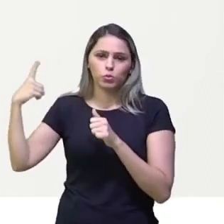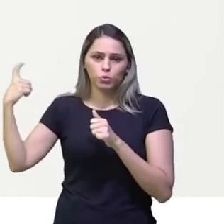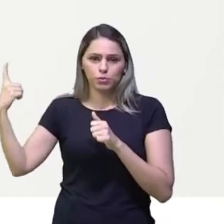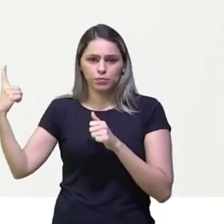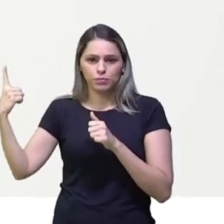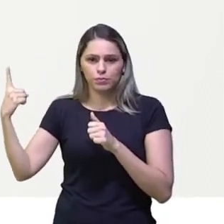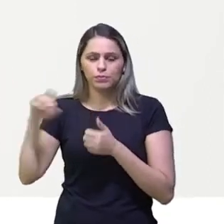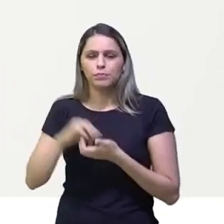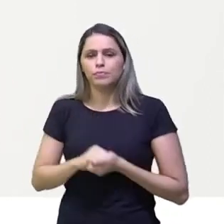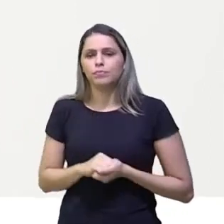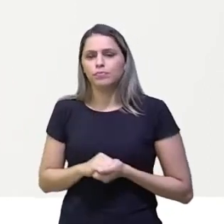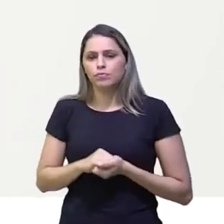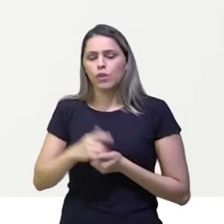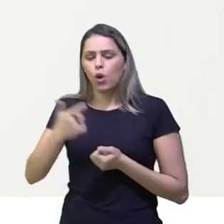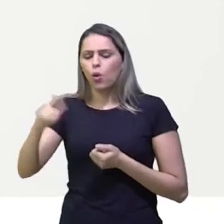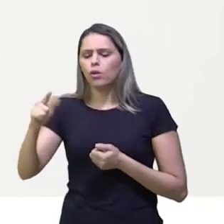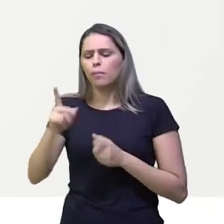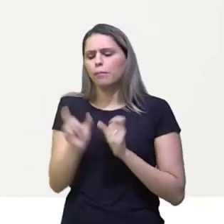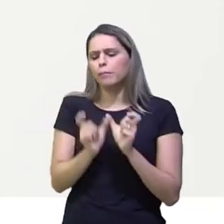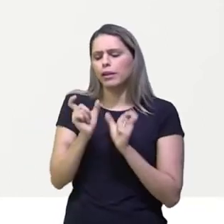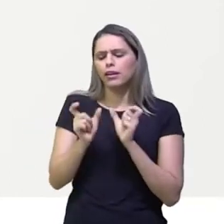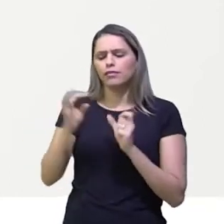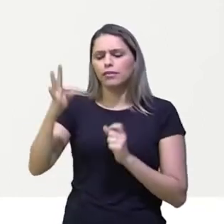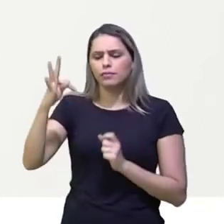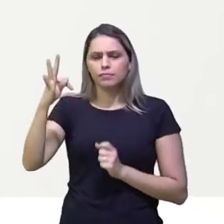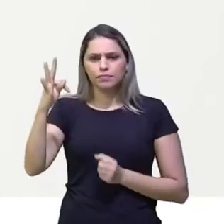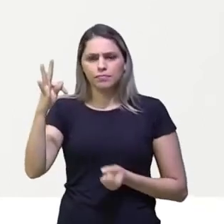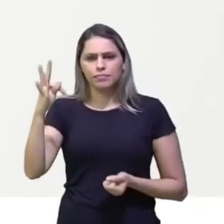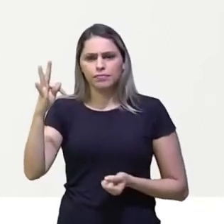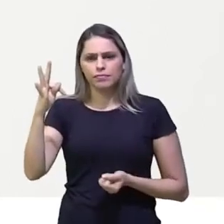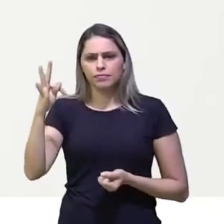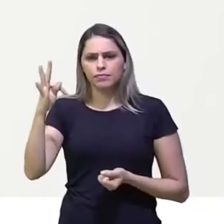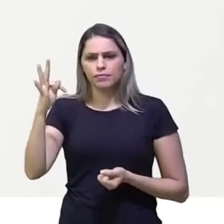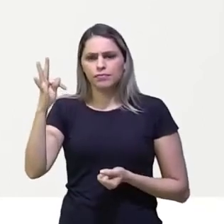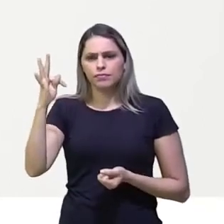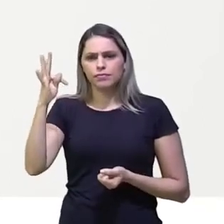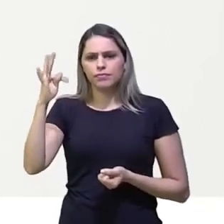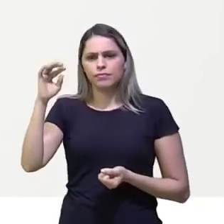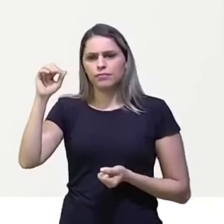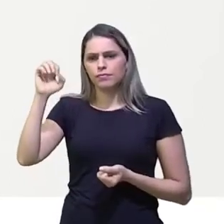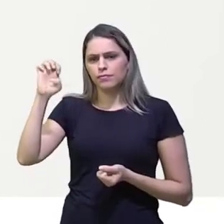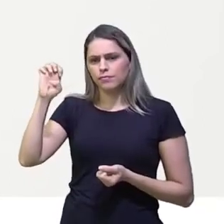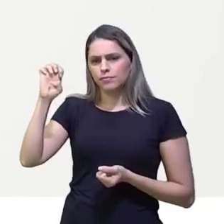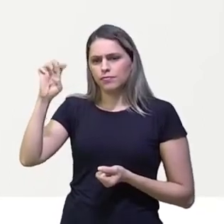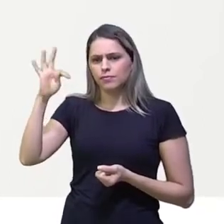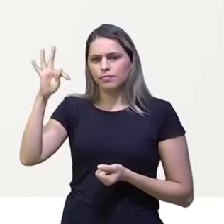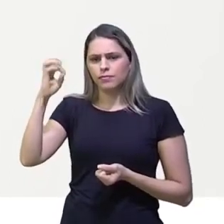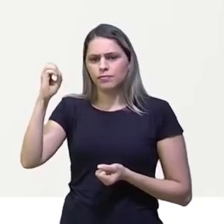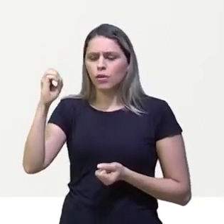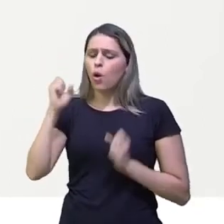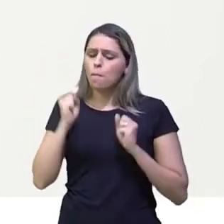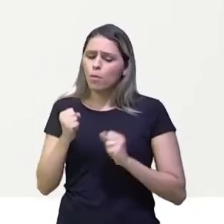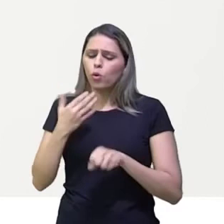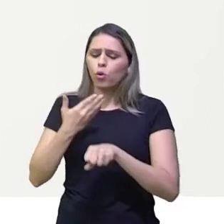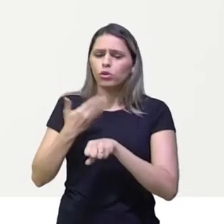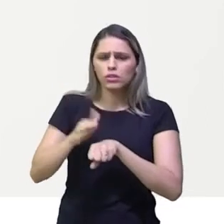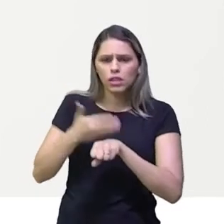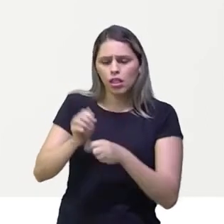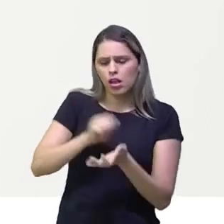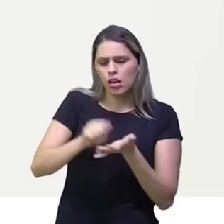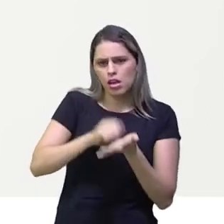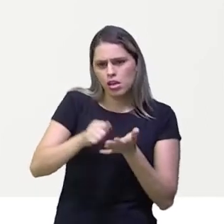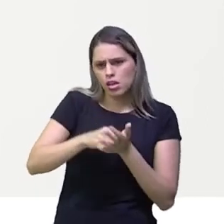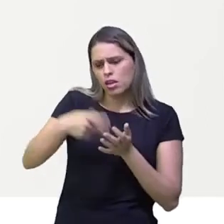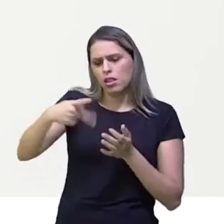Té, to. Escrevam aí que vocês quiserem também escrevendo aí em casa. Não tem problema, tá, crianças? Té,